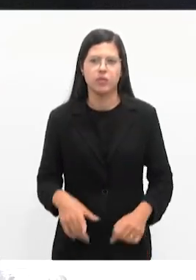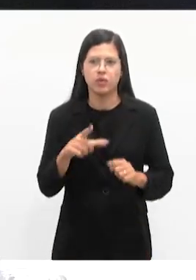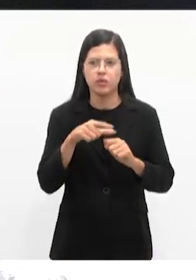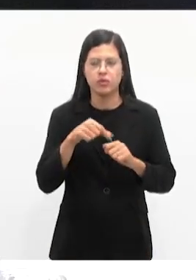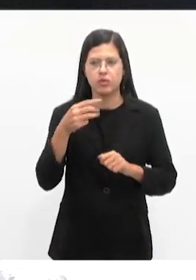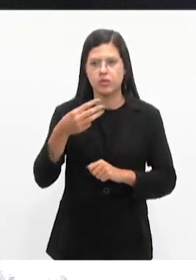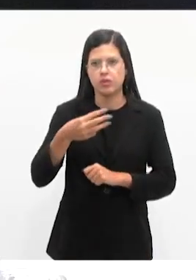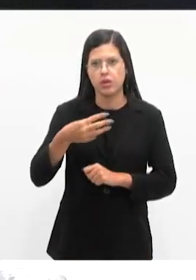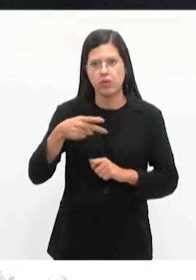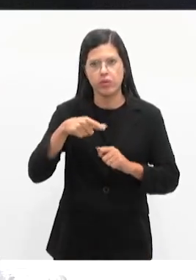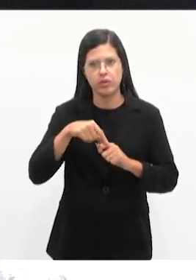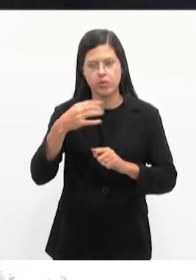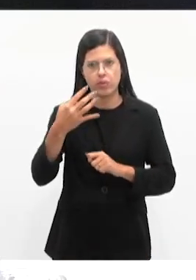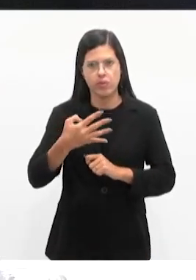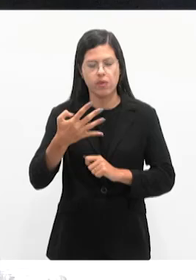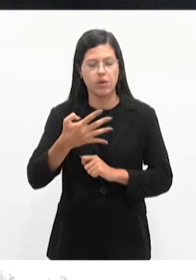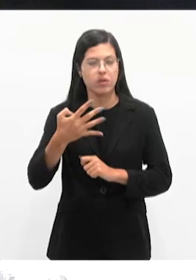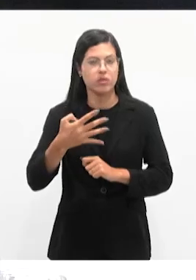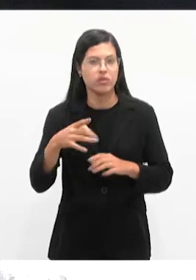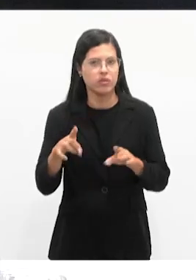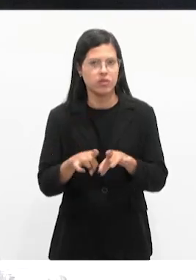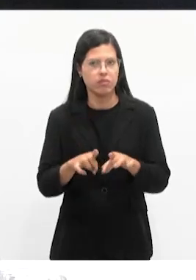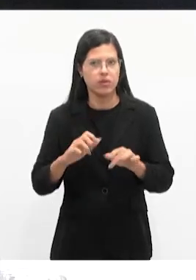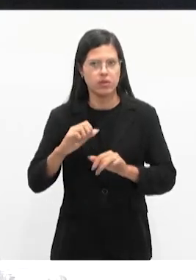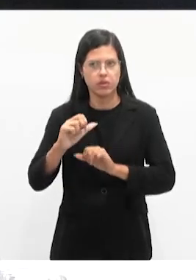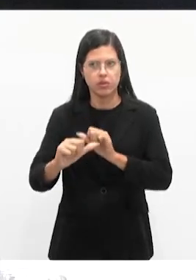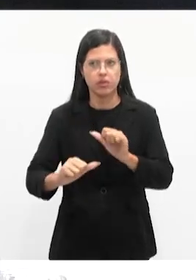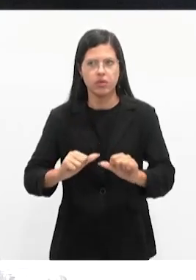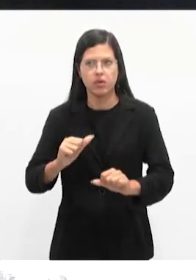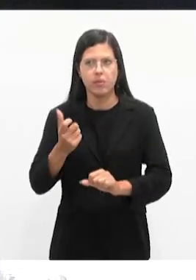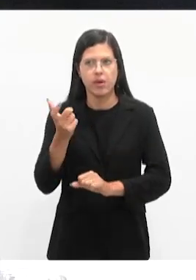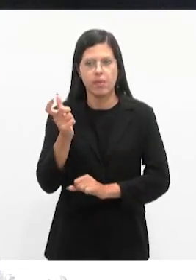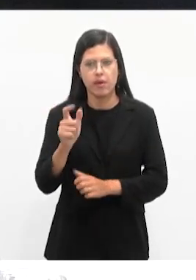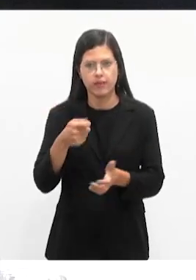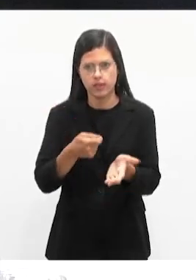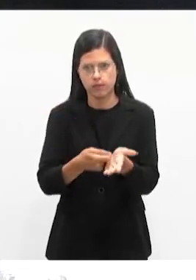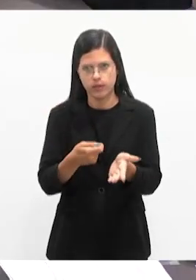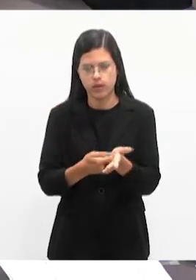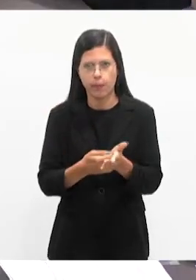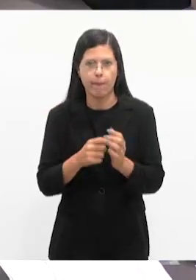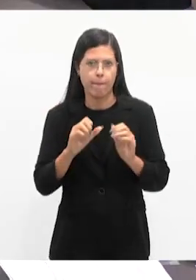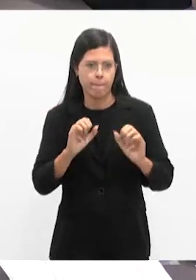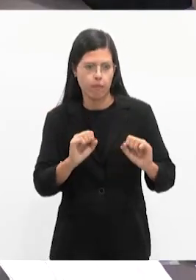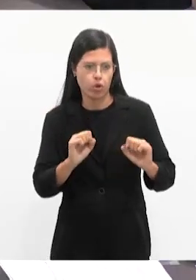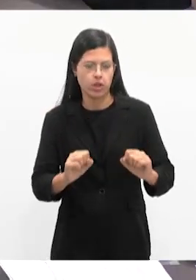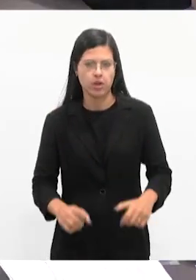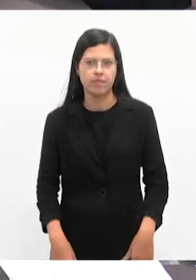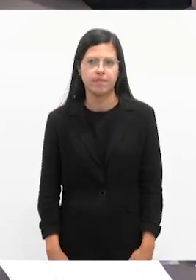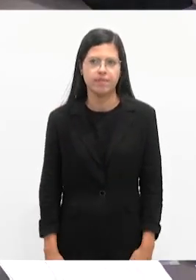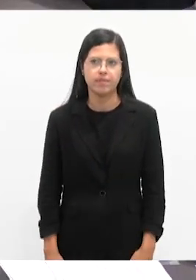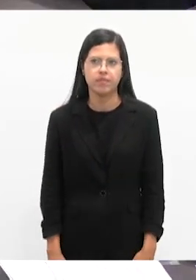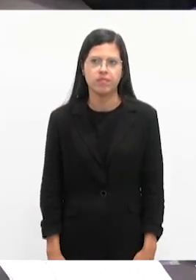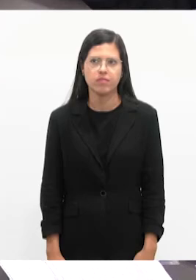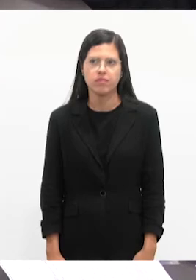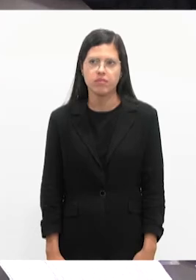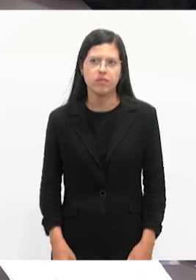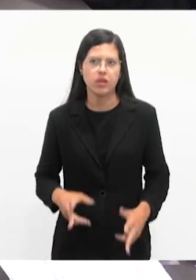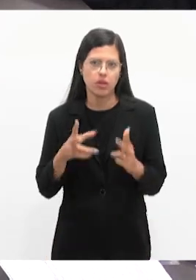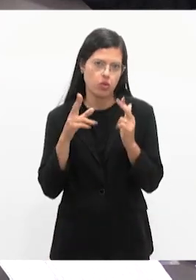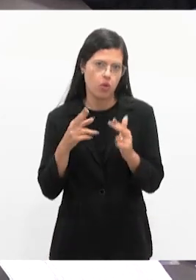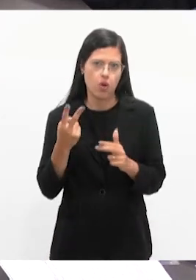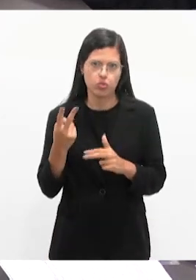no artigo 4º, também trocamos o deverá por poderá. A mesma linha dos dois